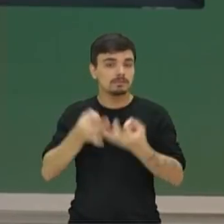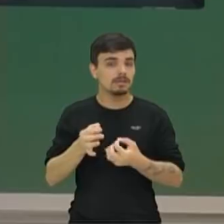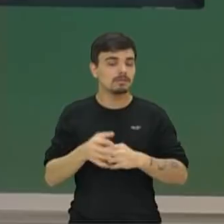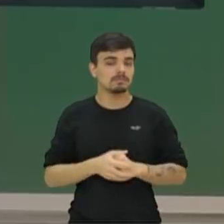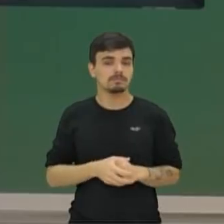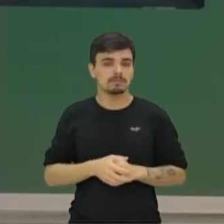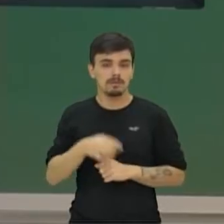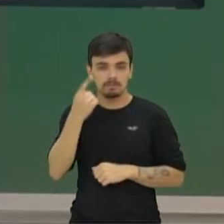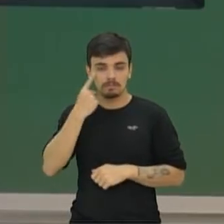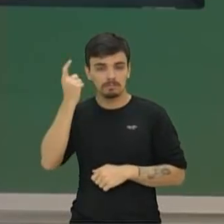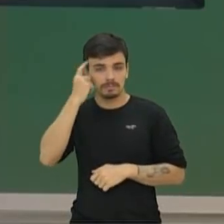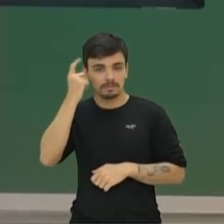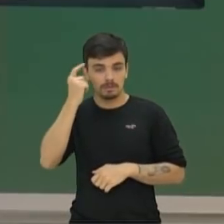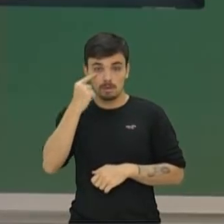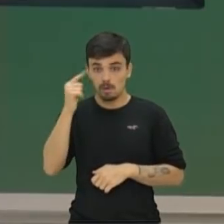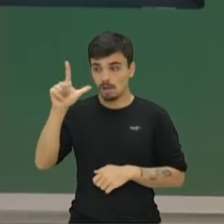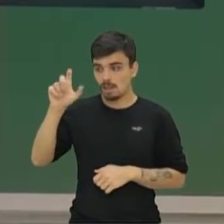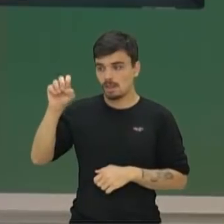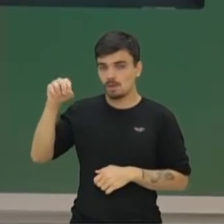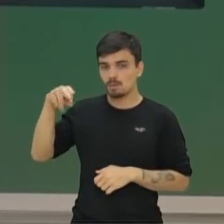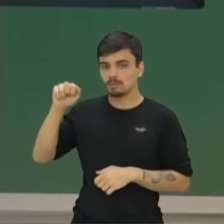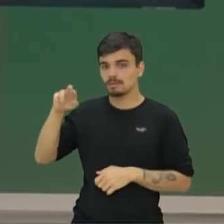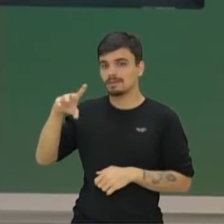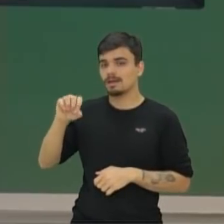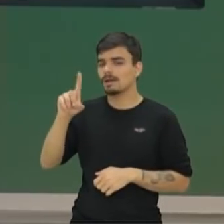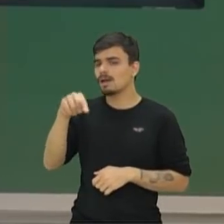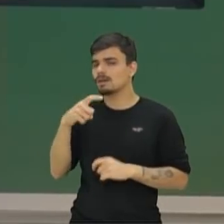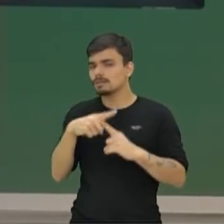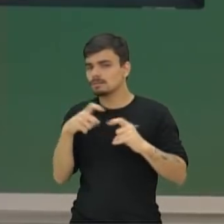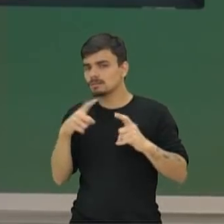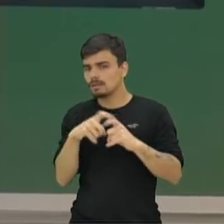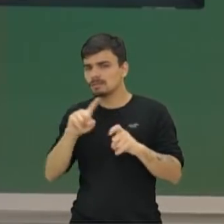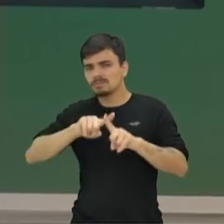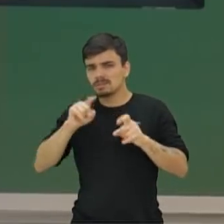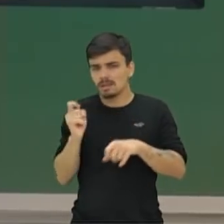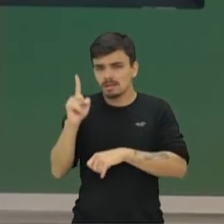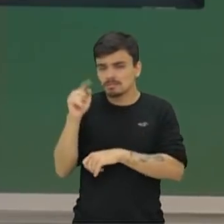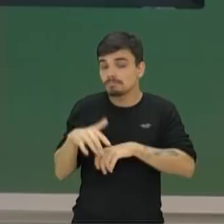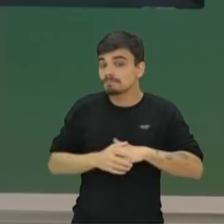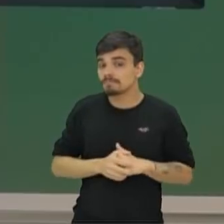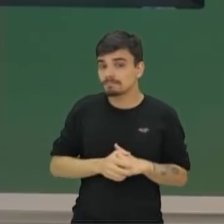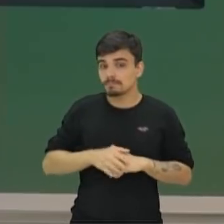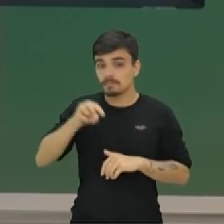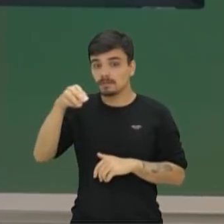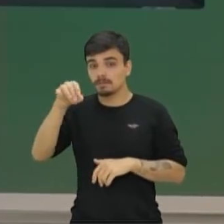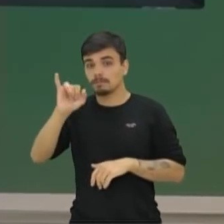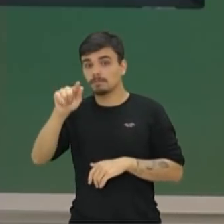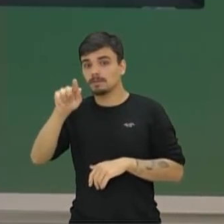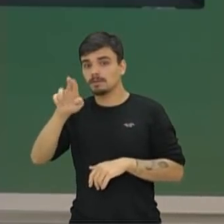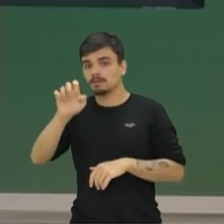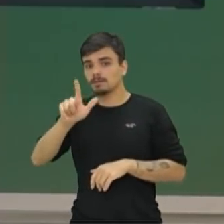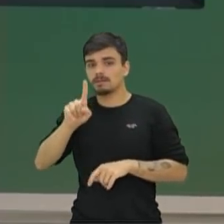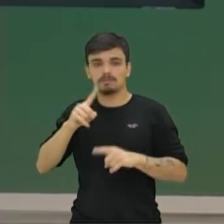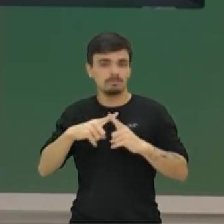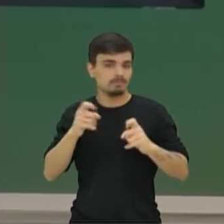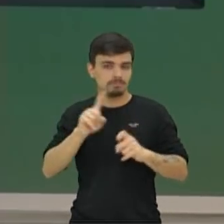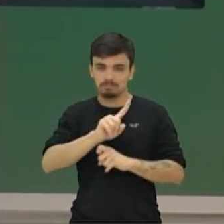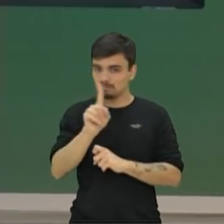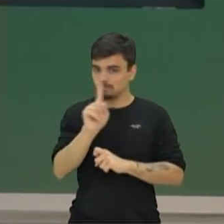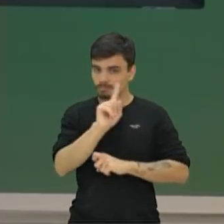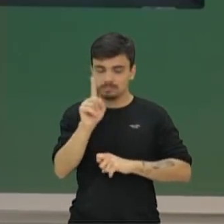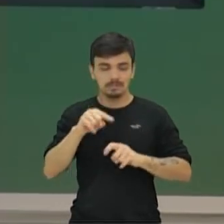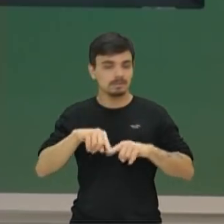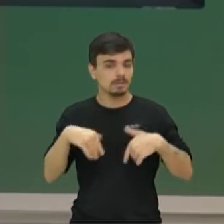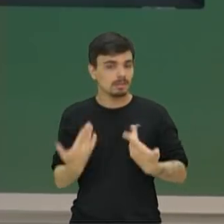Vamos pensar um pouquinho. Leonardo da Vinci. Ah, ele foi cientista? Será que foi ele? Miguel de Cervantes? Não, Miguel de Cervantes não foi cientista,